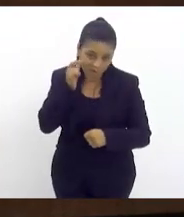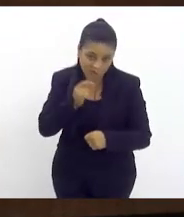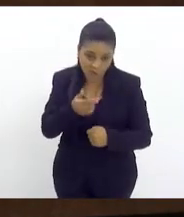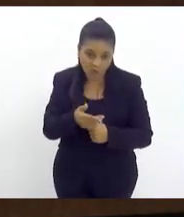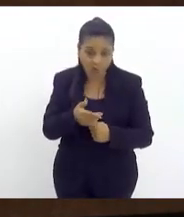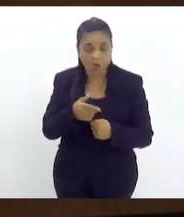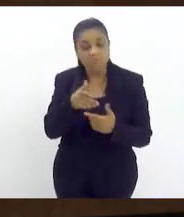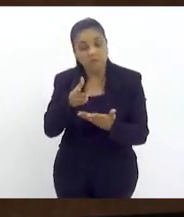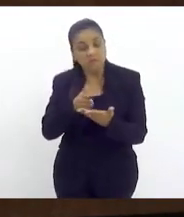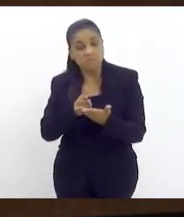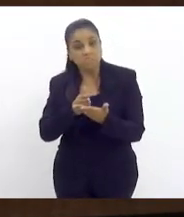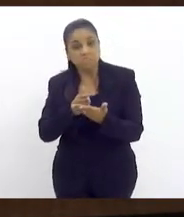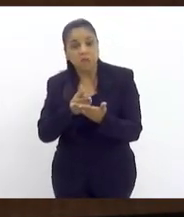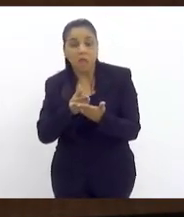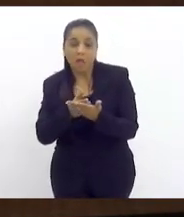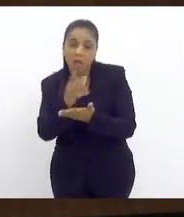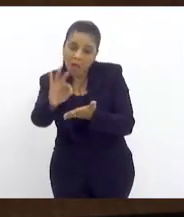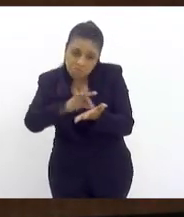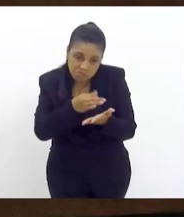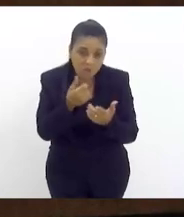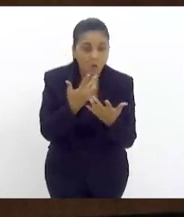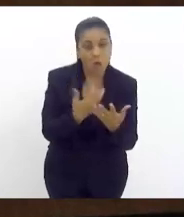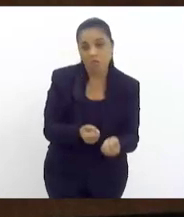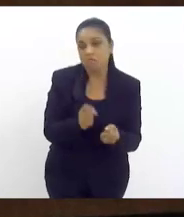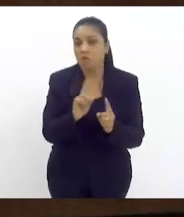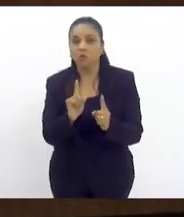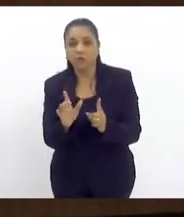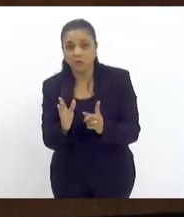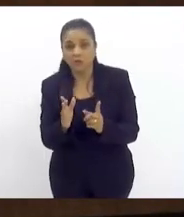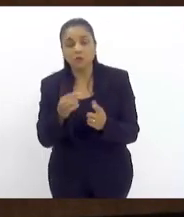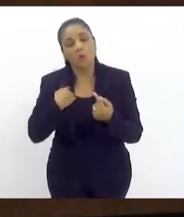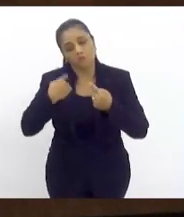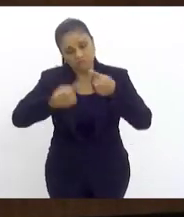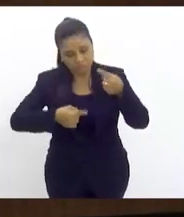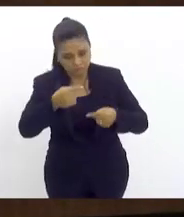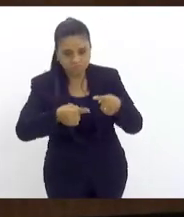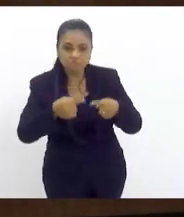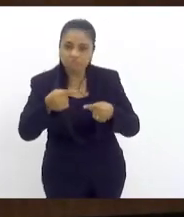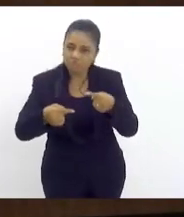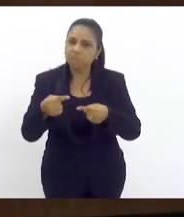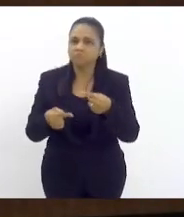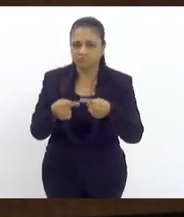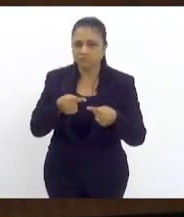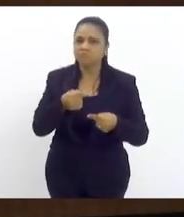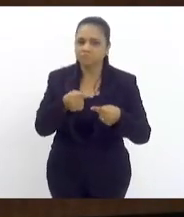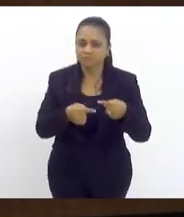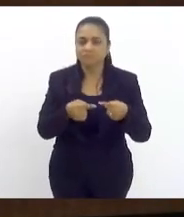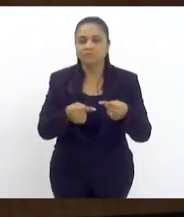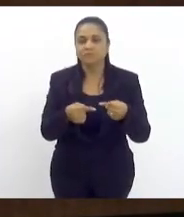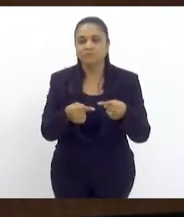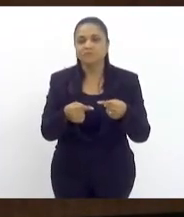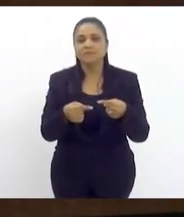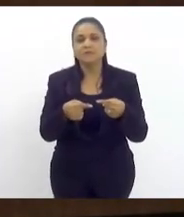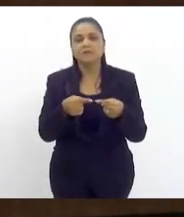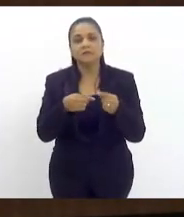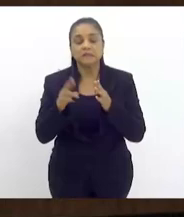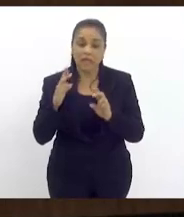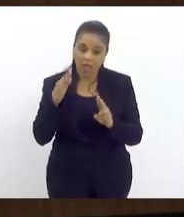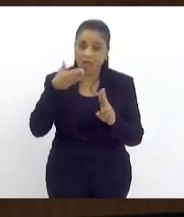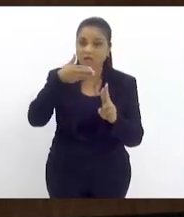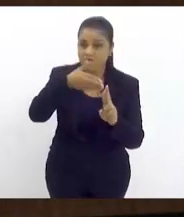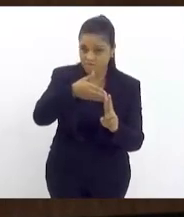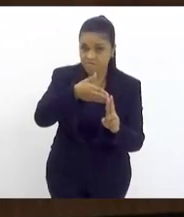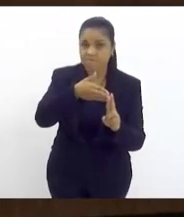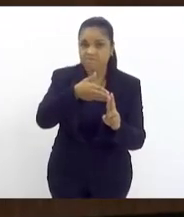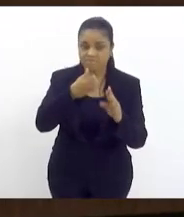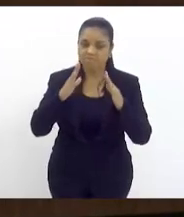ou não. Então, eu acho que esse é um debate que precisa ser superado dessa forma também. E eu acho que referenciar, sim,